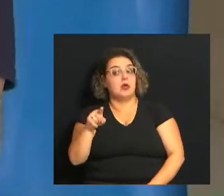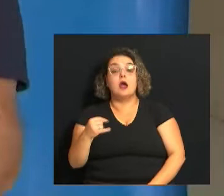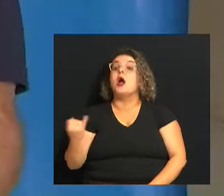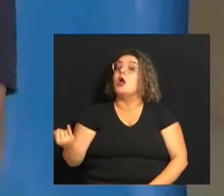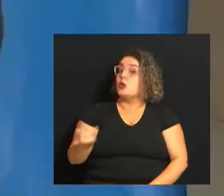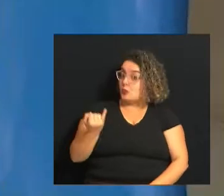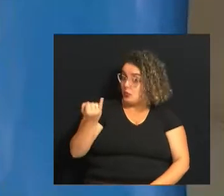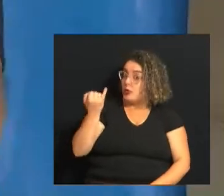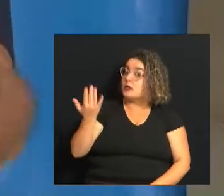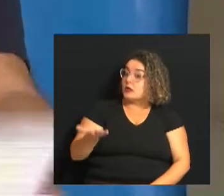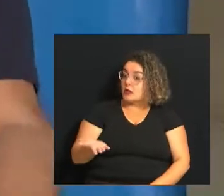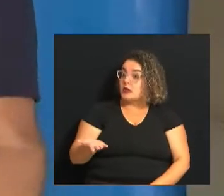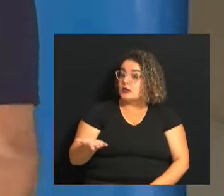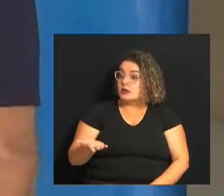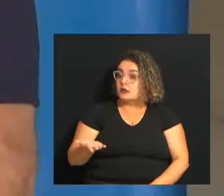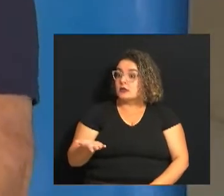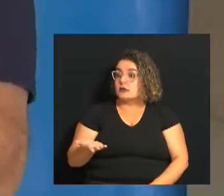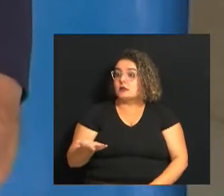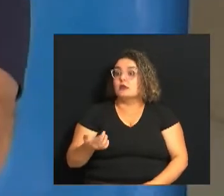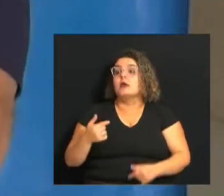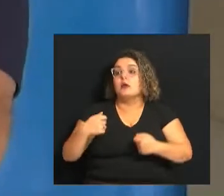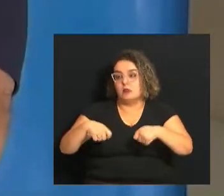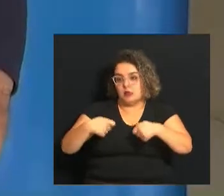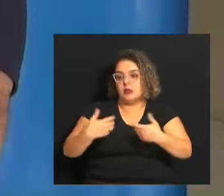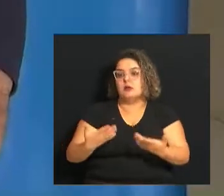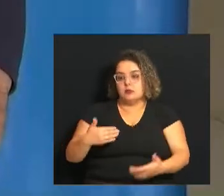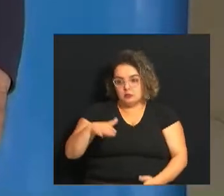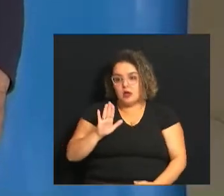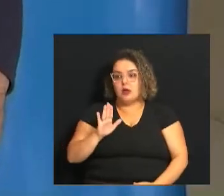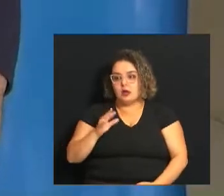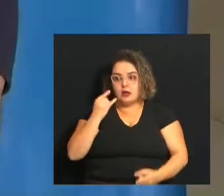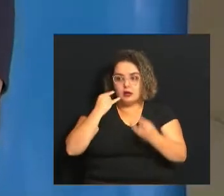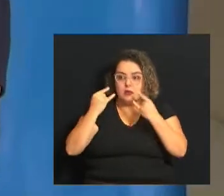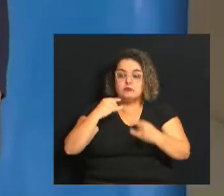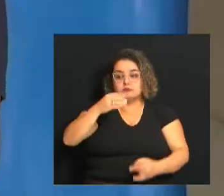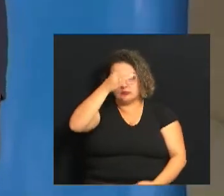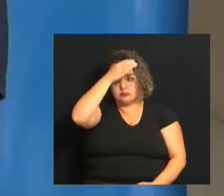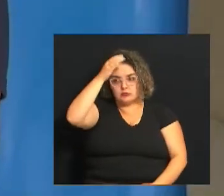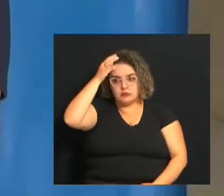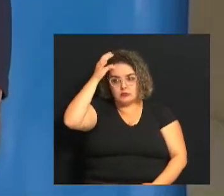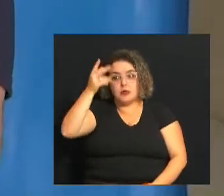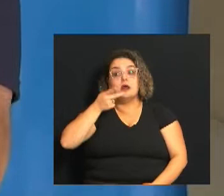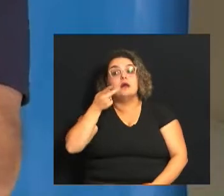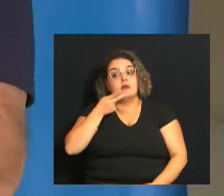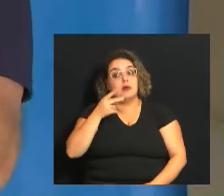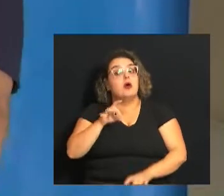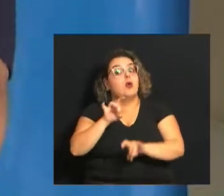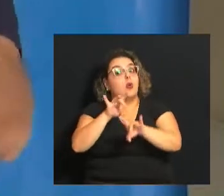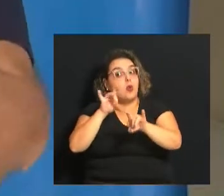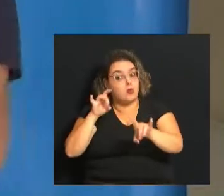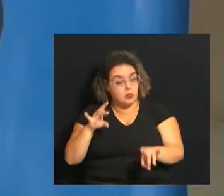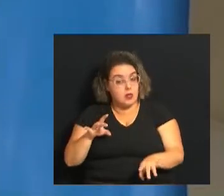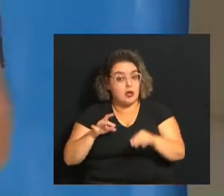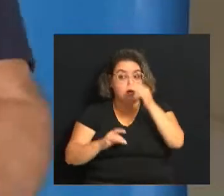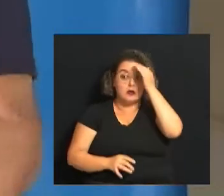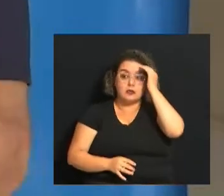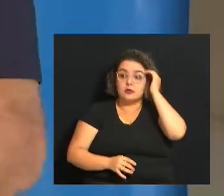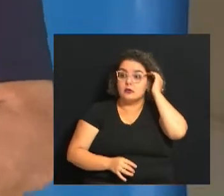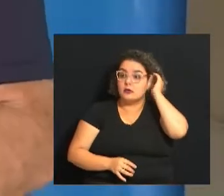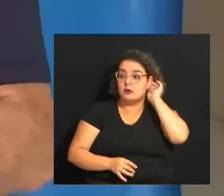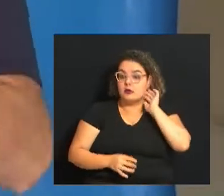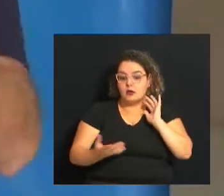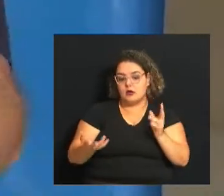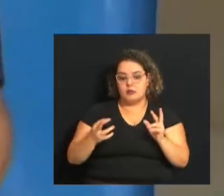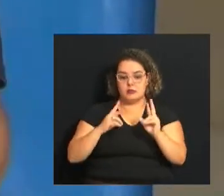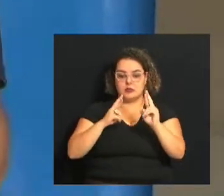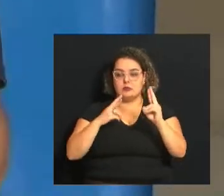né? Sempre quem trabalha com isso precisa cada vez mais, né, atrair clientes. E quando a gente fala online, tá? Muitas vezes as pessoas, isso é uma